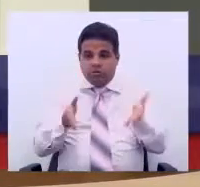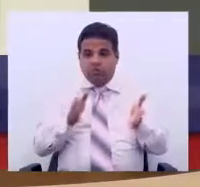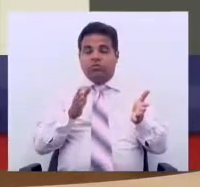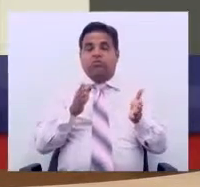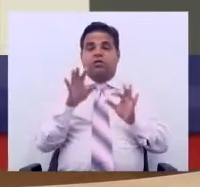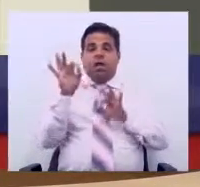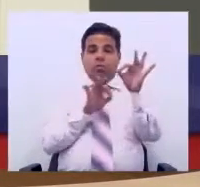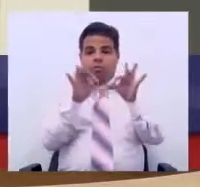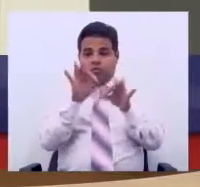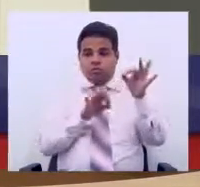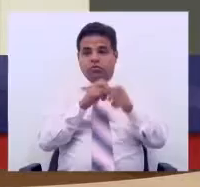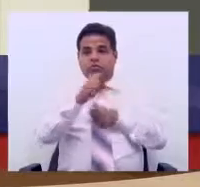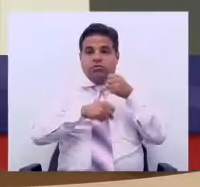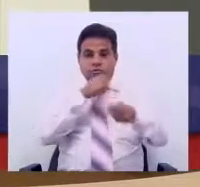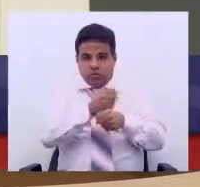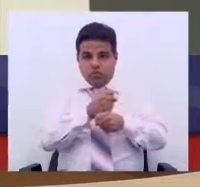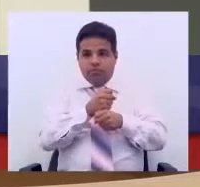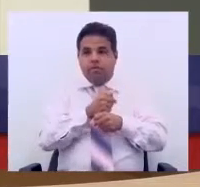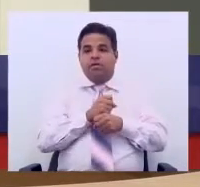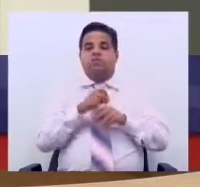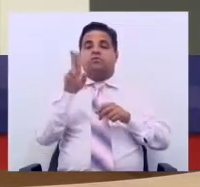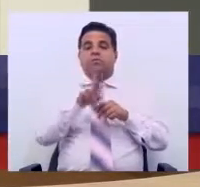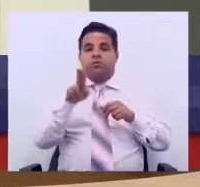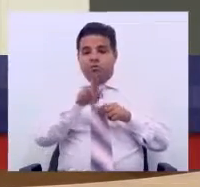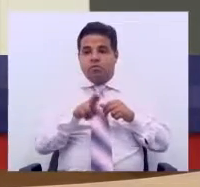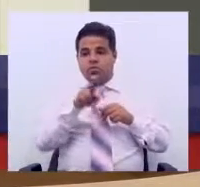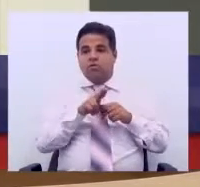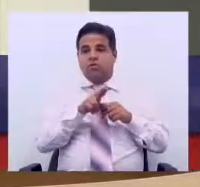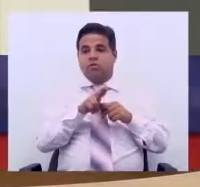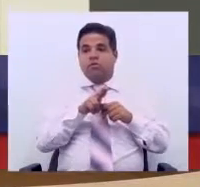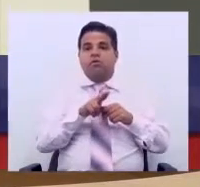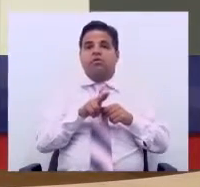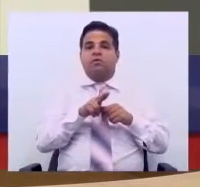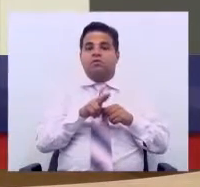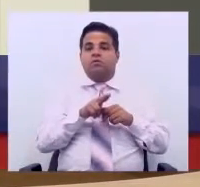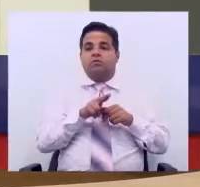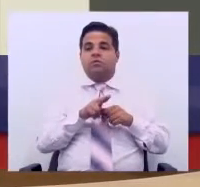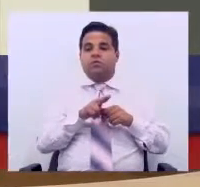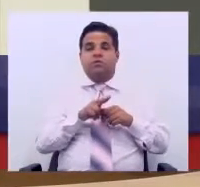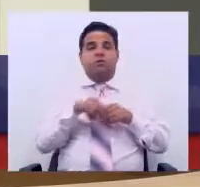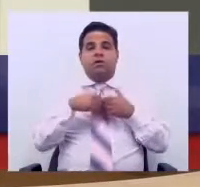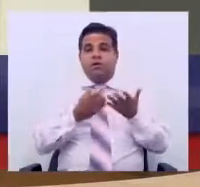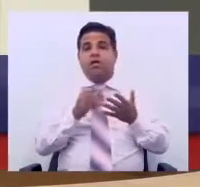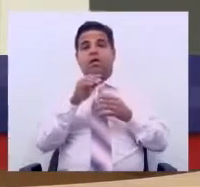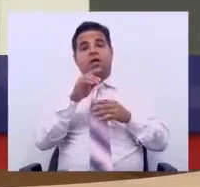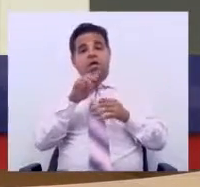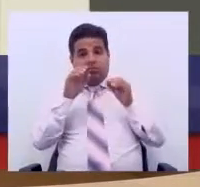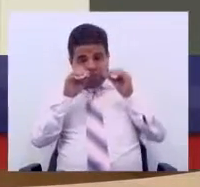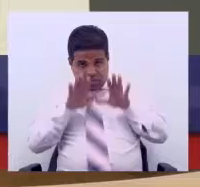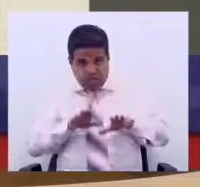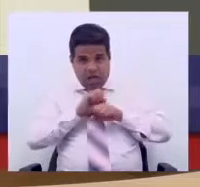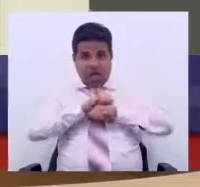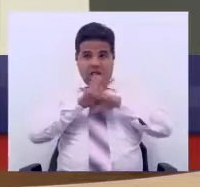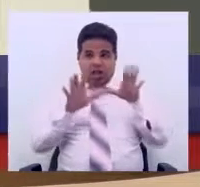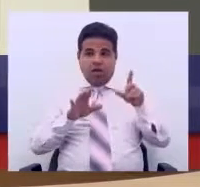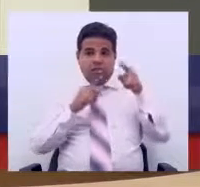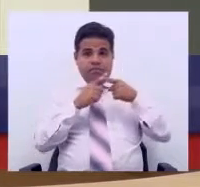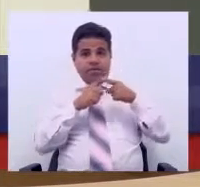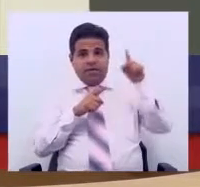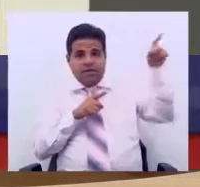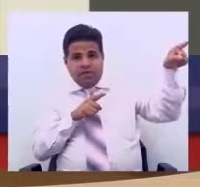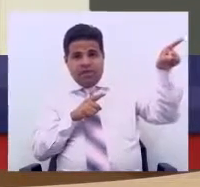sido corrigido anualmente através, entendeu, da inflação. Então, portanto, deixar claro, porque fica